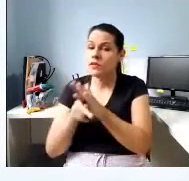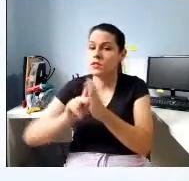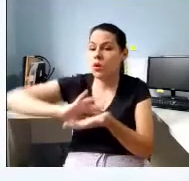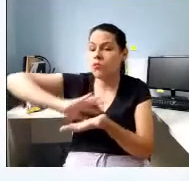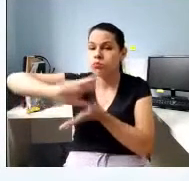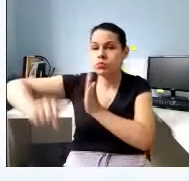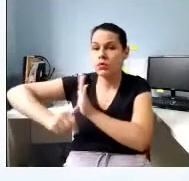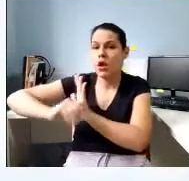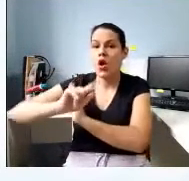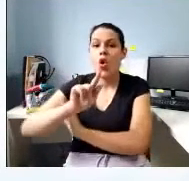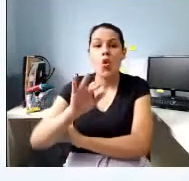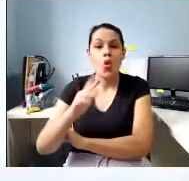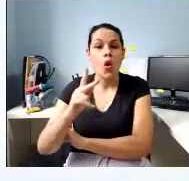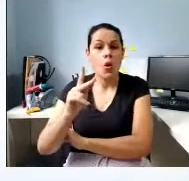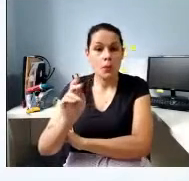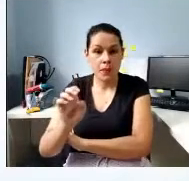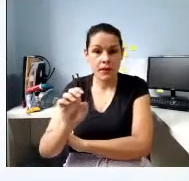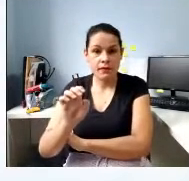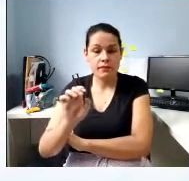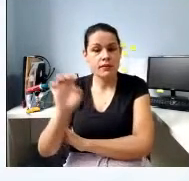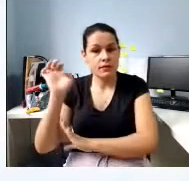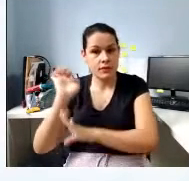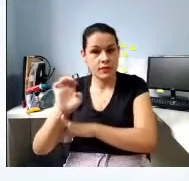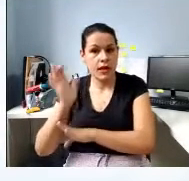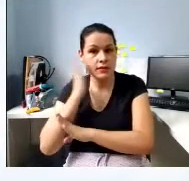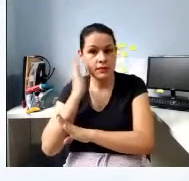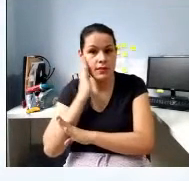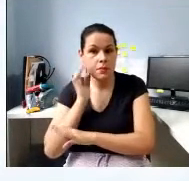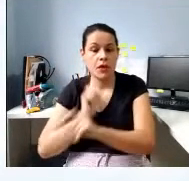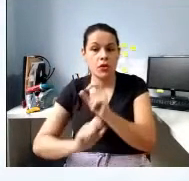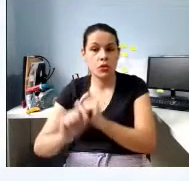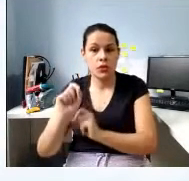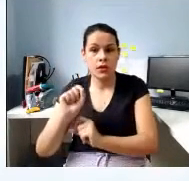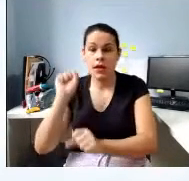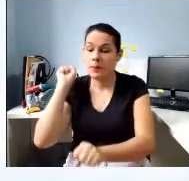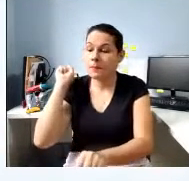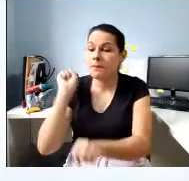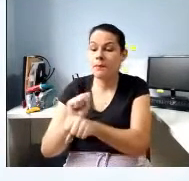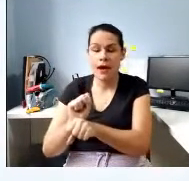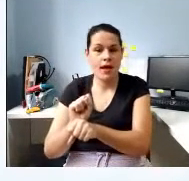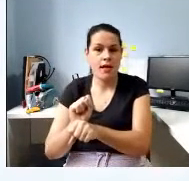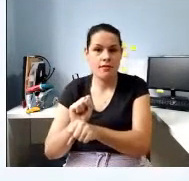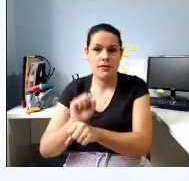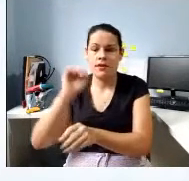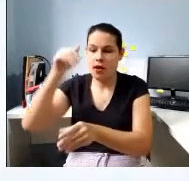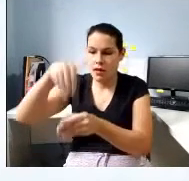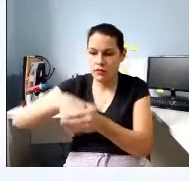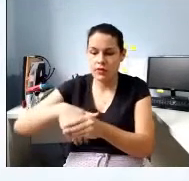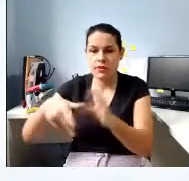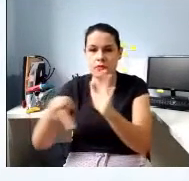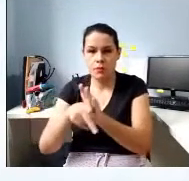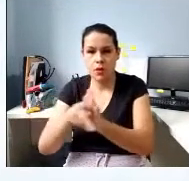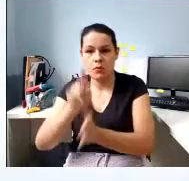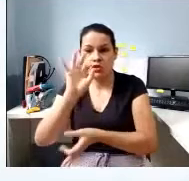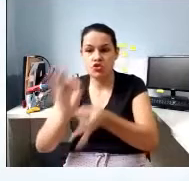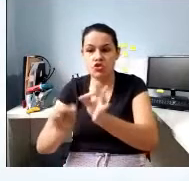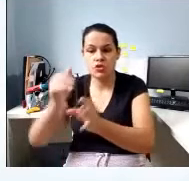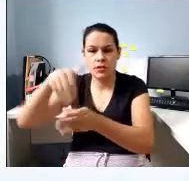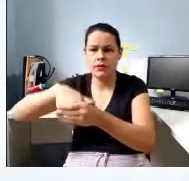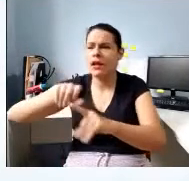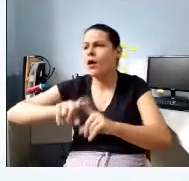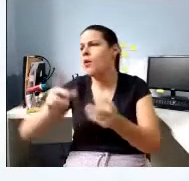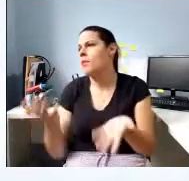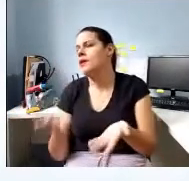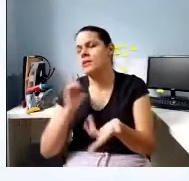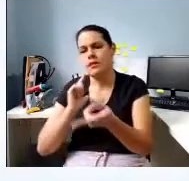fazer toda essa questão de descredibilizar a justiça eleitoral. Tivemos um probleminha aí, mas de longe que